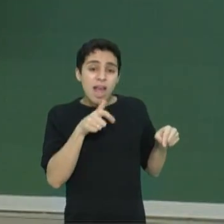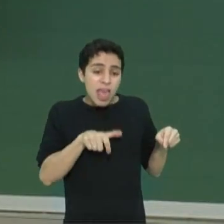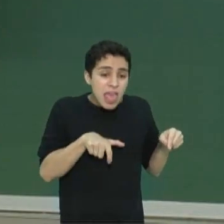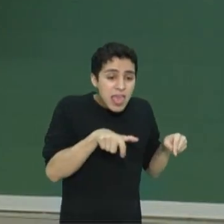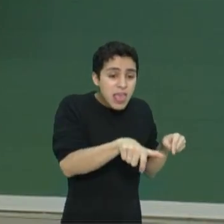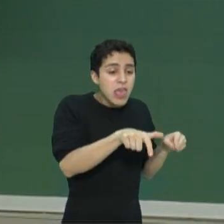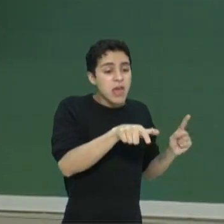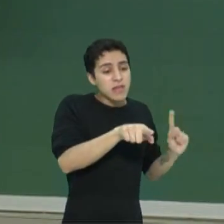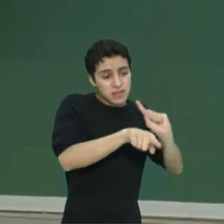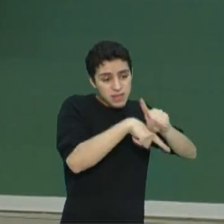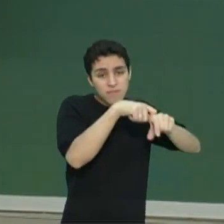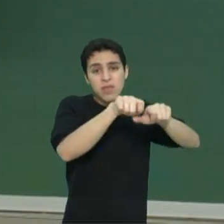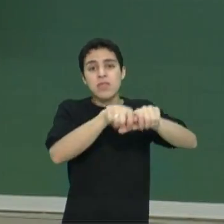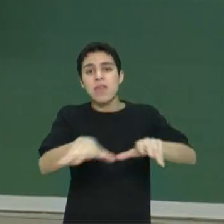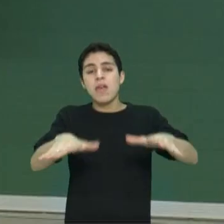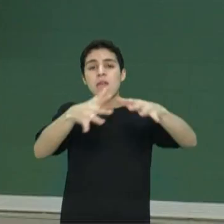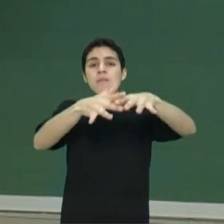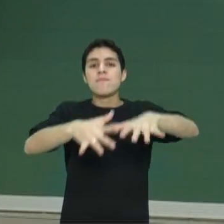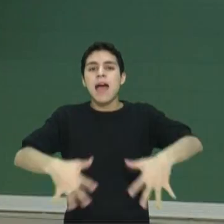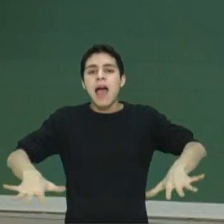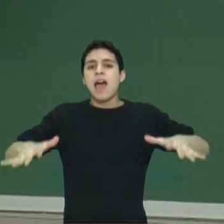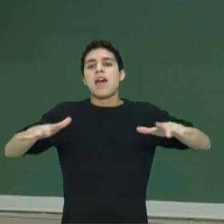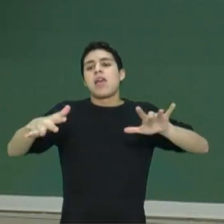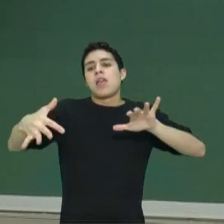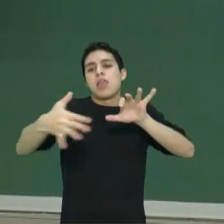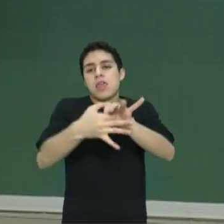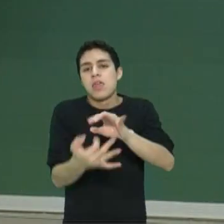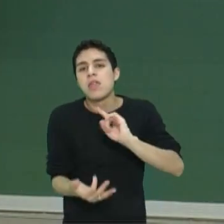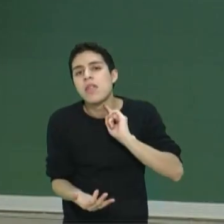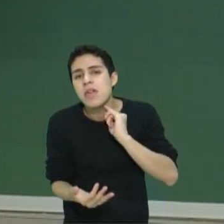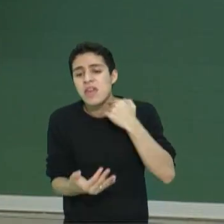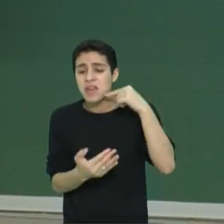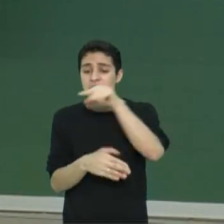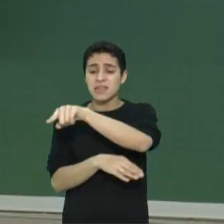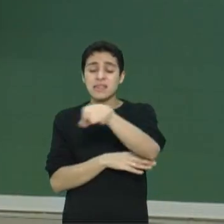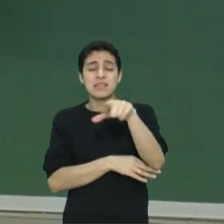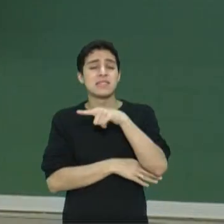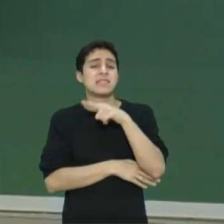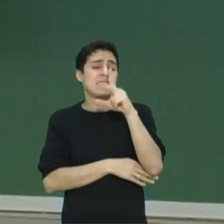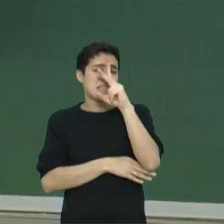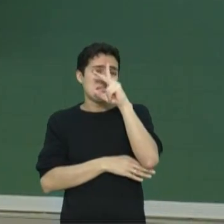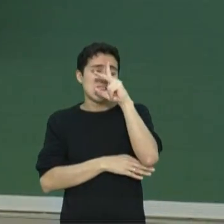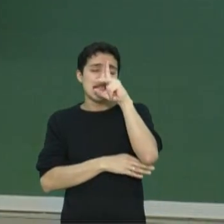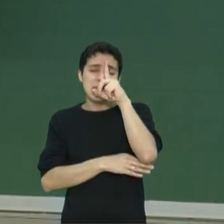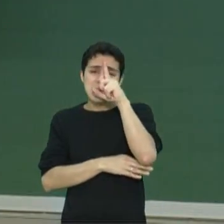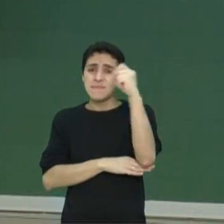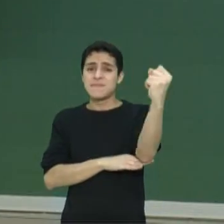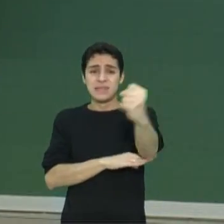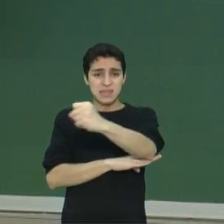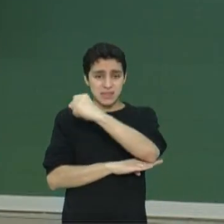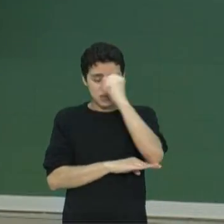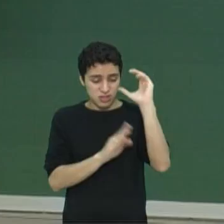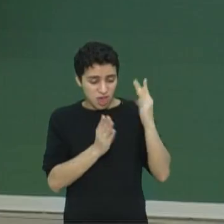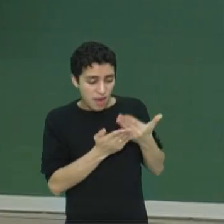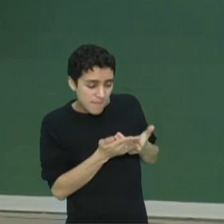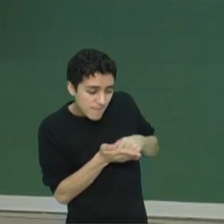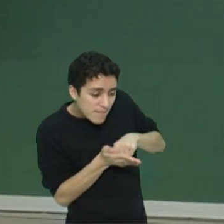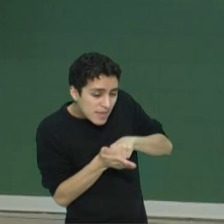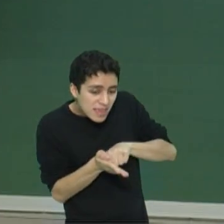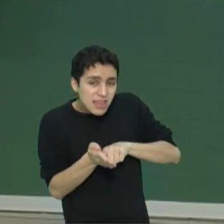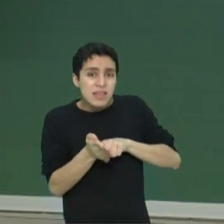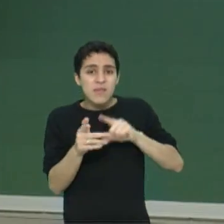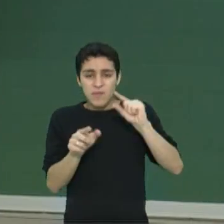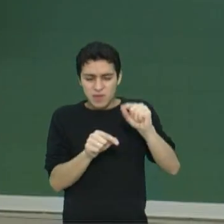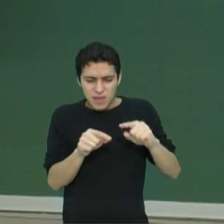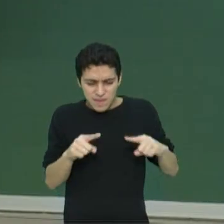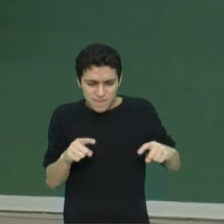e a poluição Oceânica também está numa situação gravíssima para vocês terem mais 10 estudos que